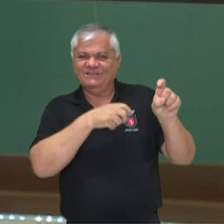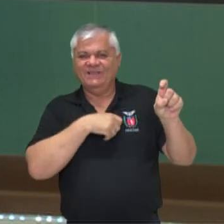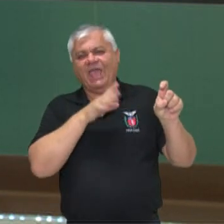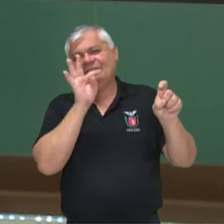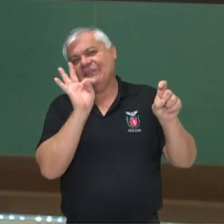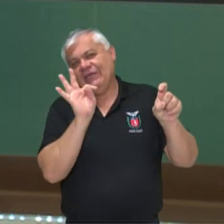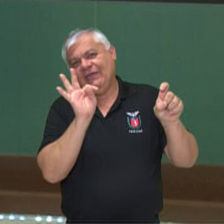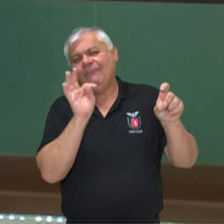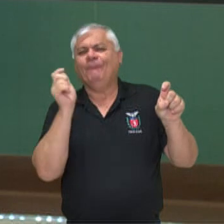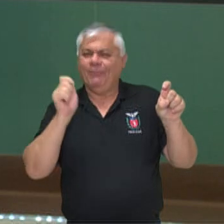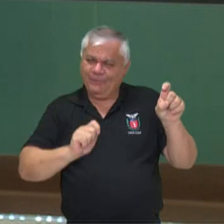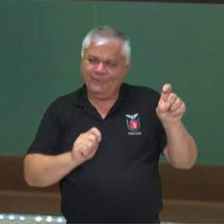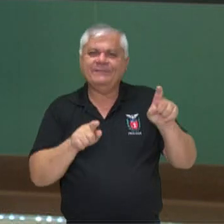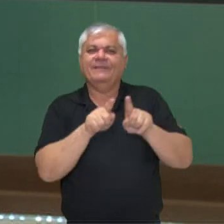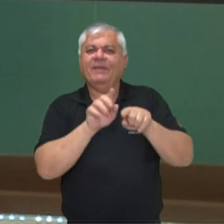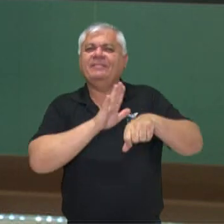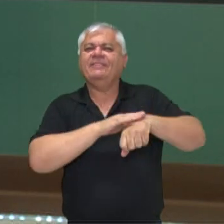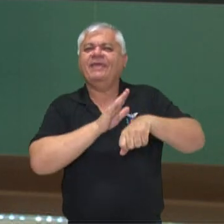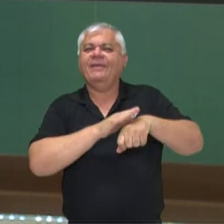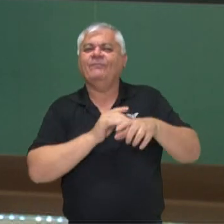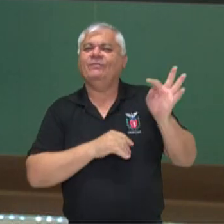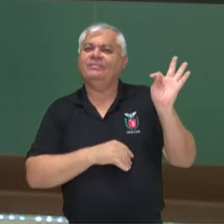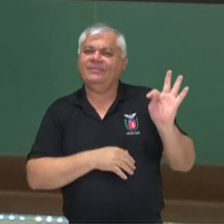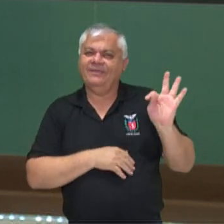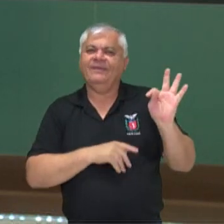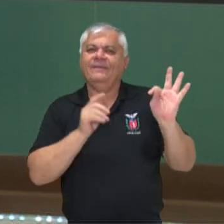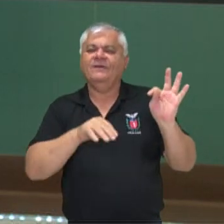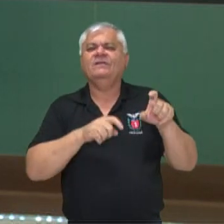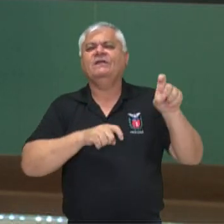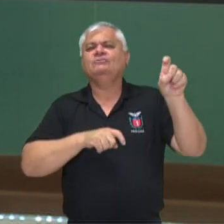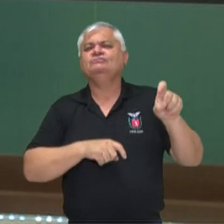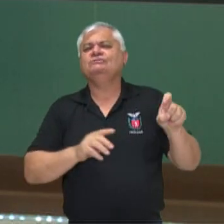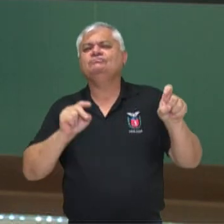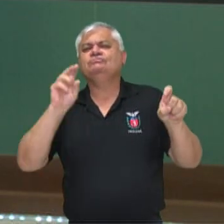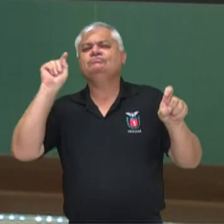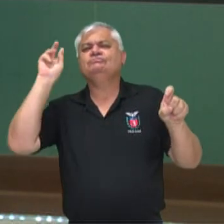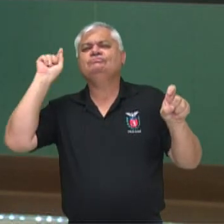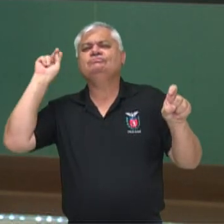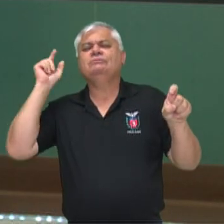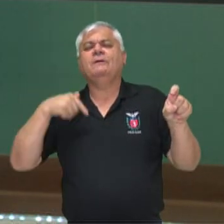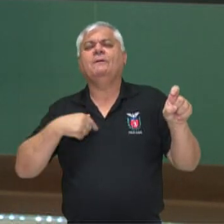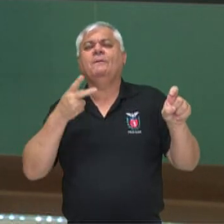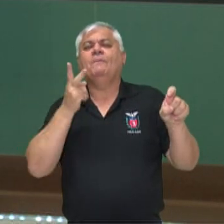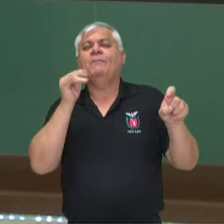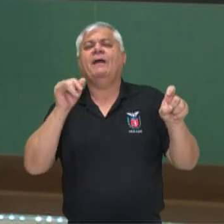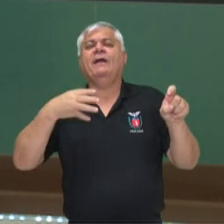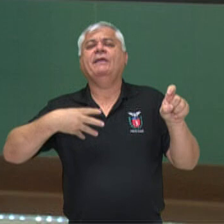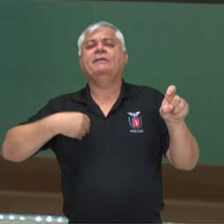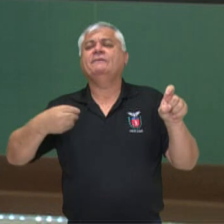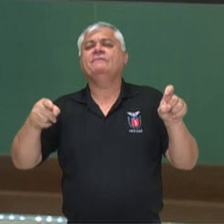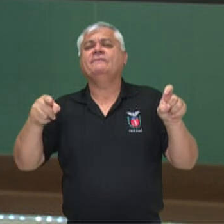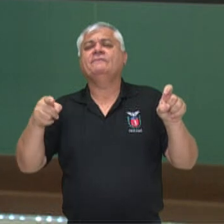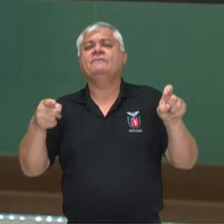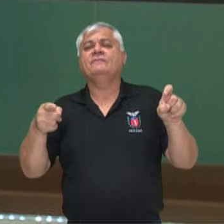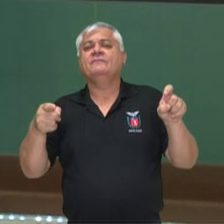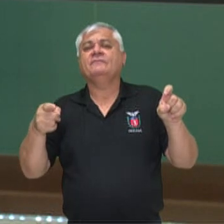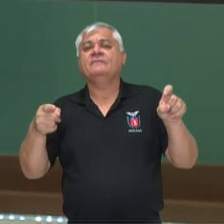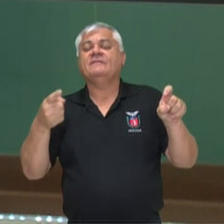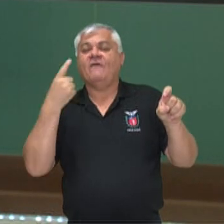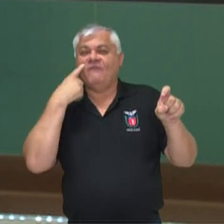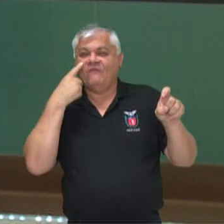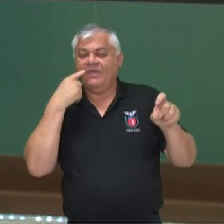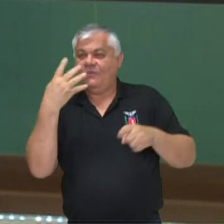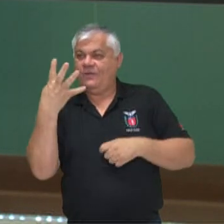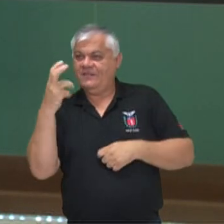T? Tempo, né? Então, há X anos atrás, quantos anos o pai tinha? É só pegar a idade do